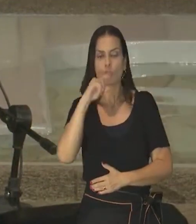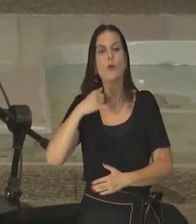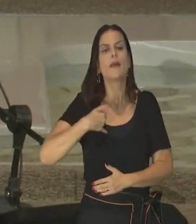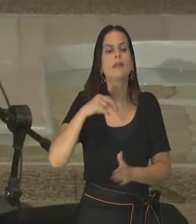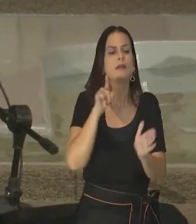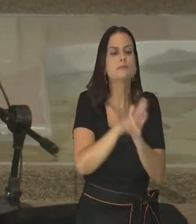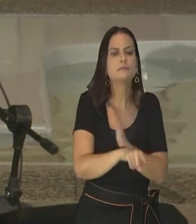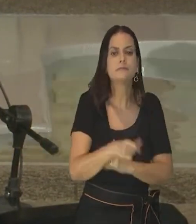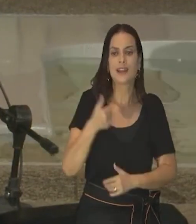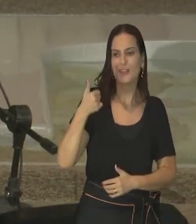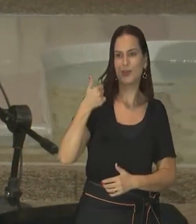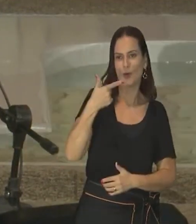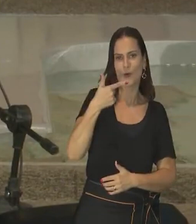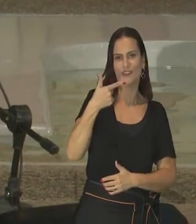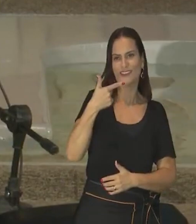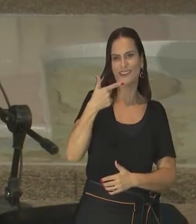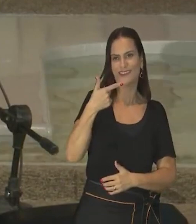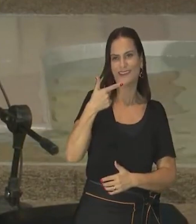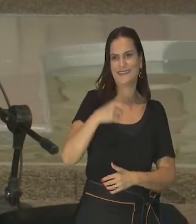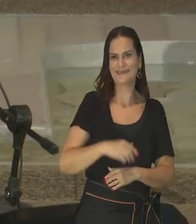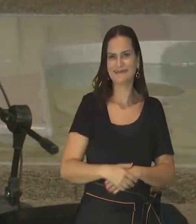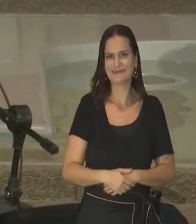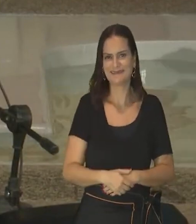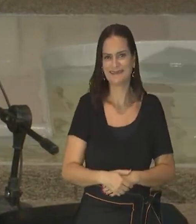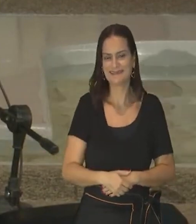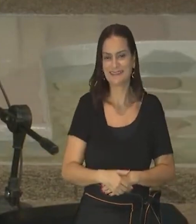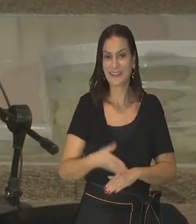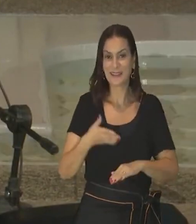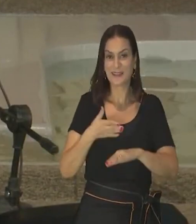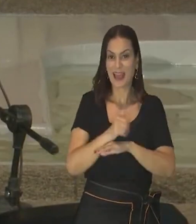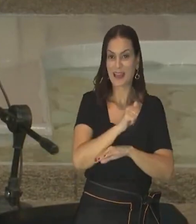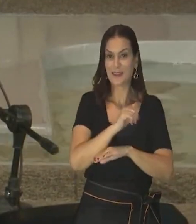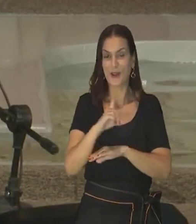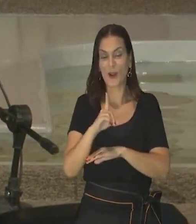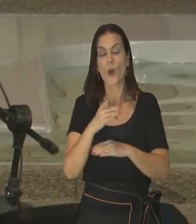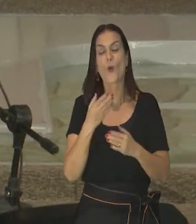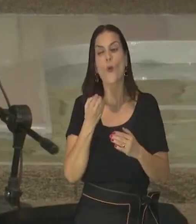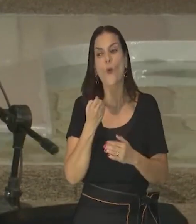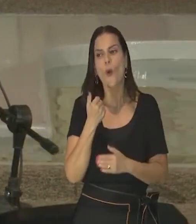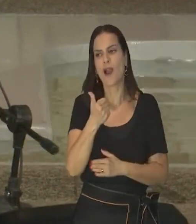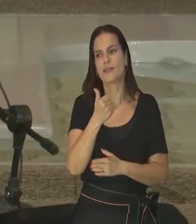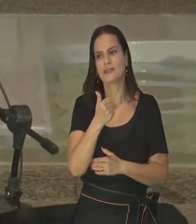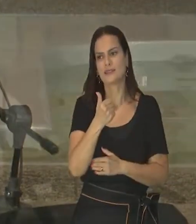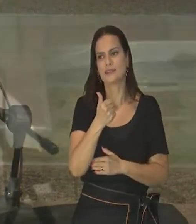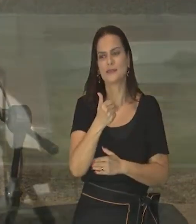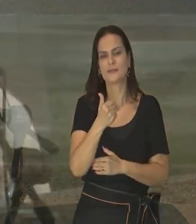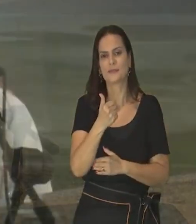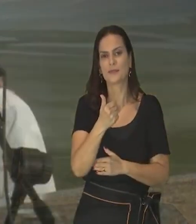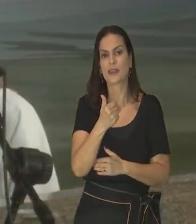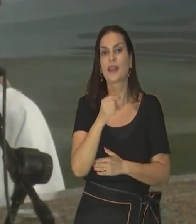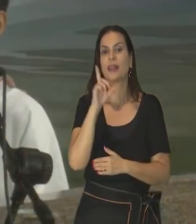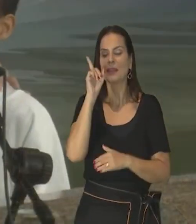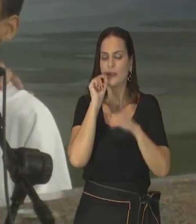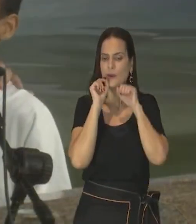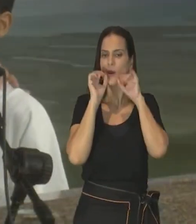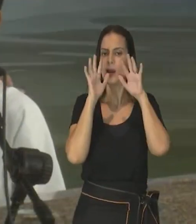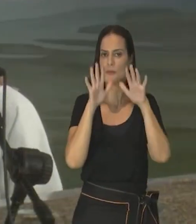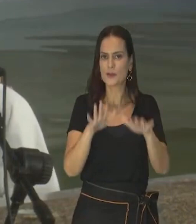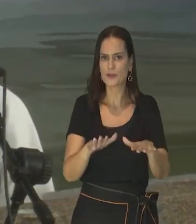tem? 12 anos. Está entrando na adolescência. Que Deus o